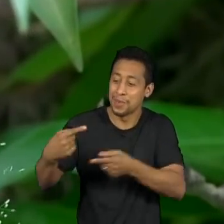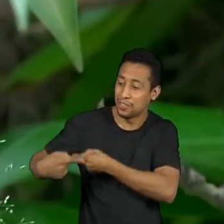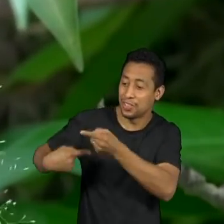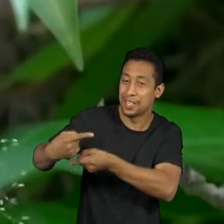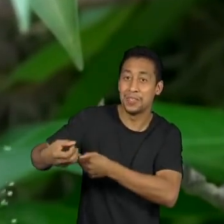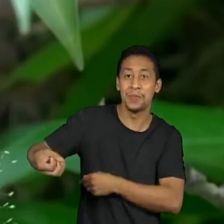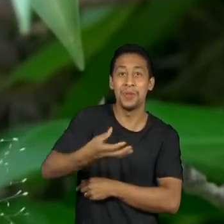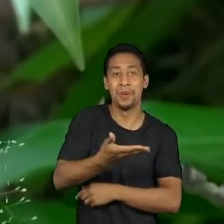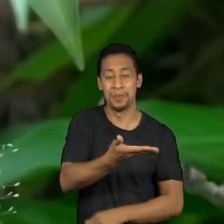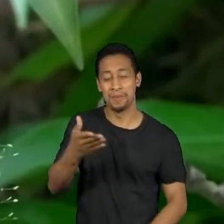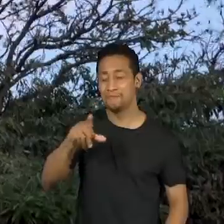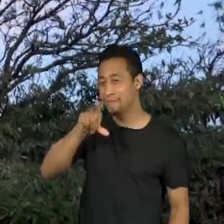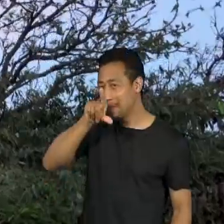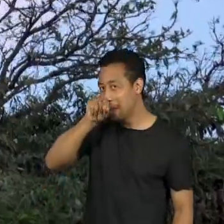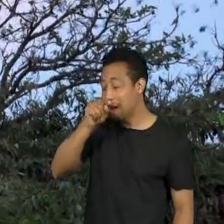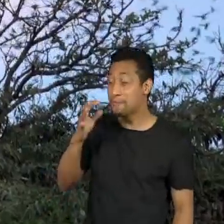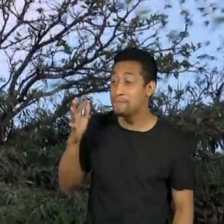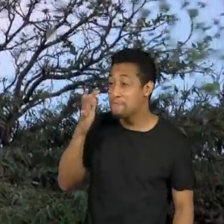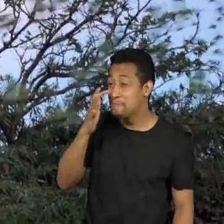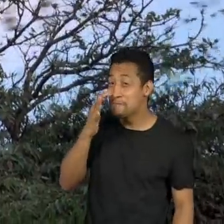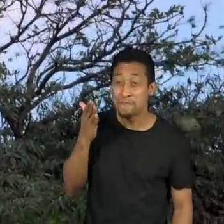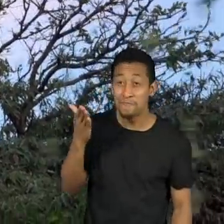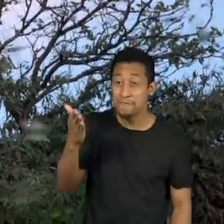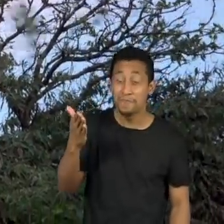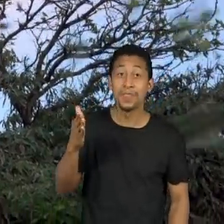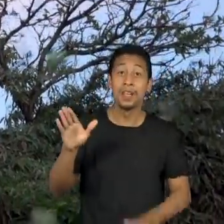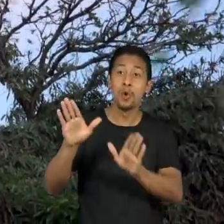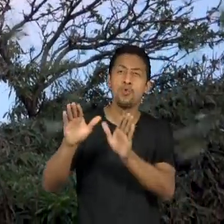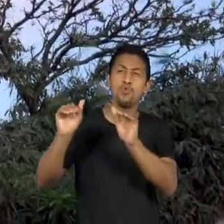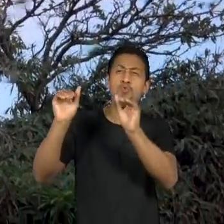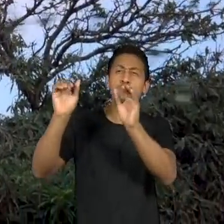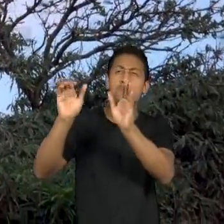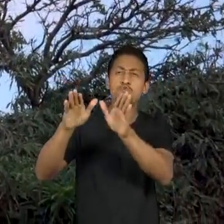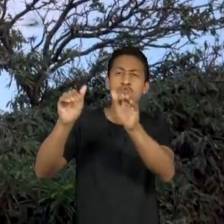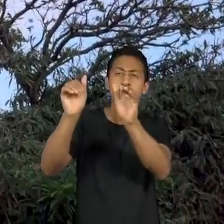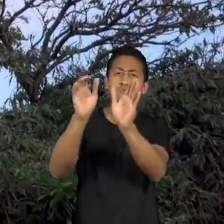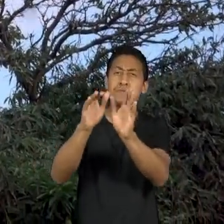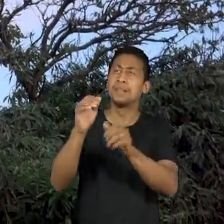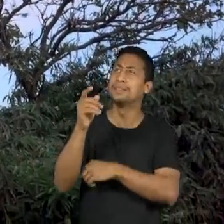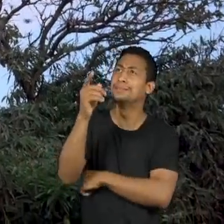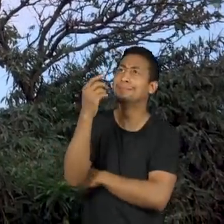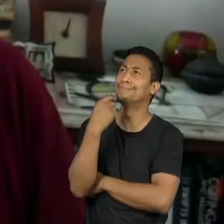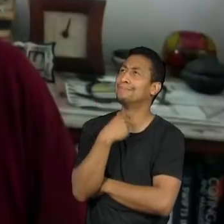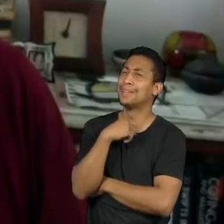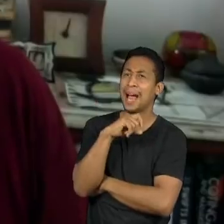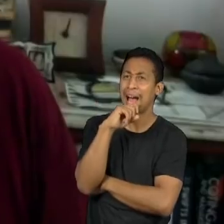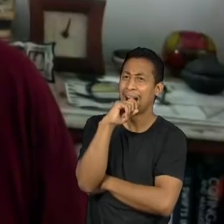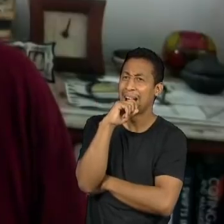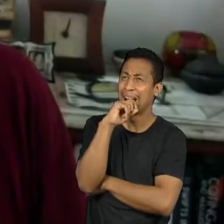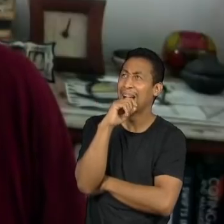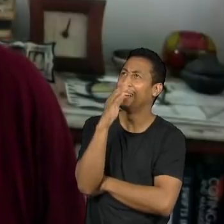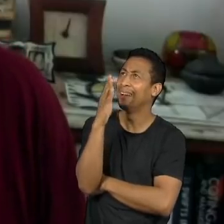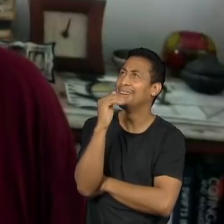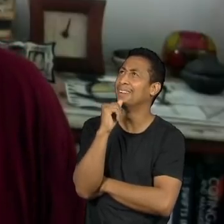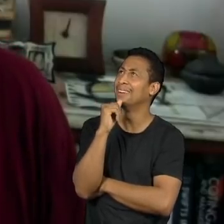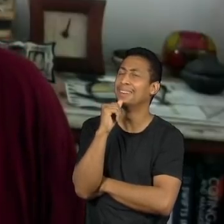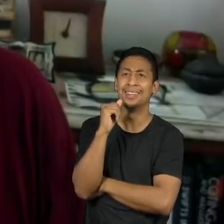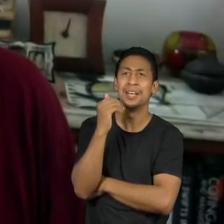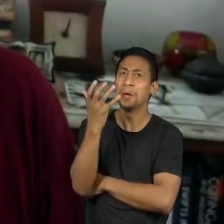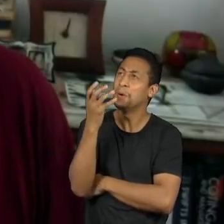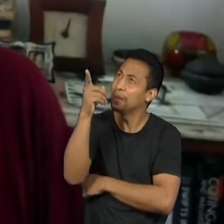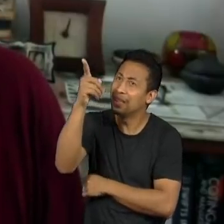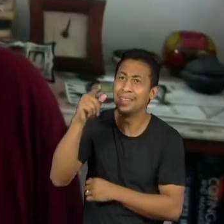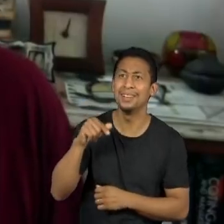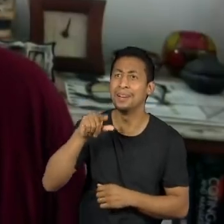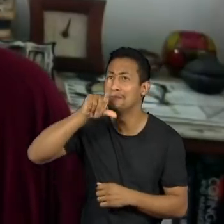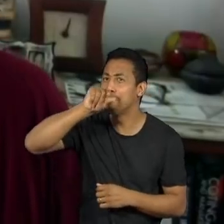aves. O fato de voar não causa inveja em cada um de nós? Acordar cantando em vez de resmungando,